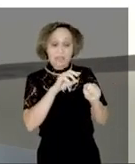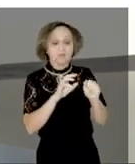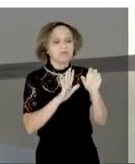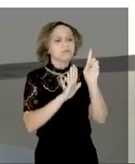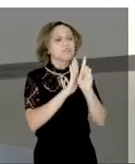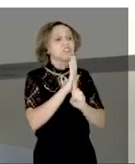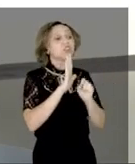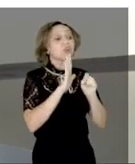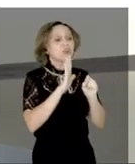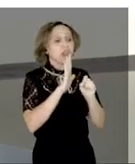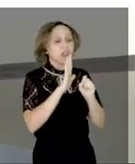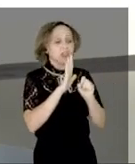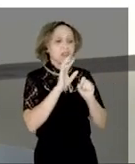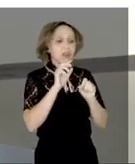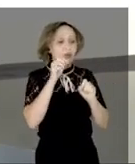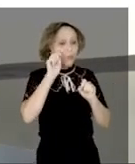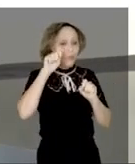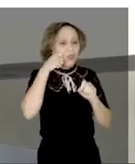pela democracia.